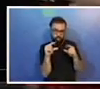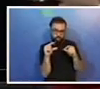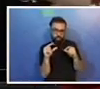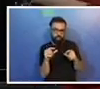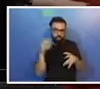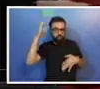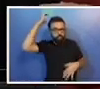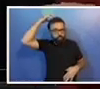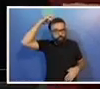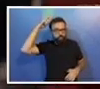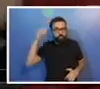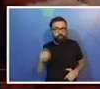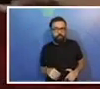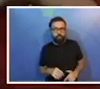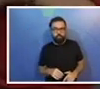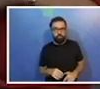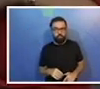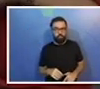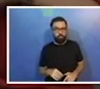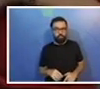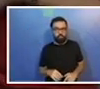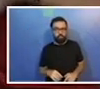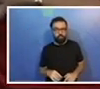pequenininho, ele é